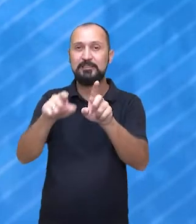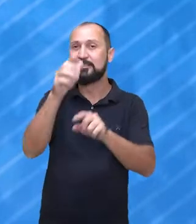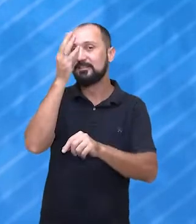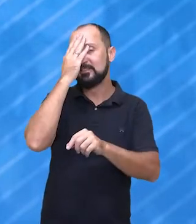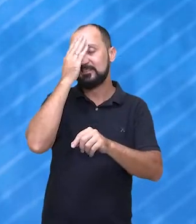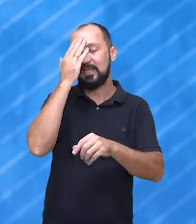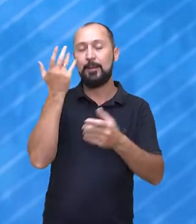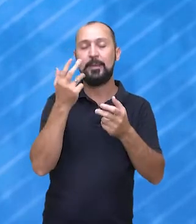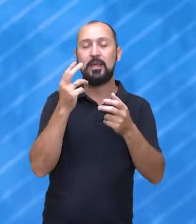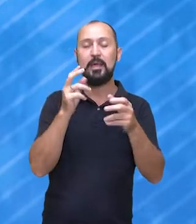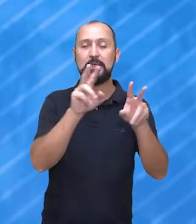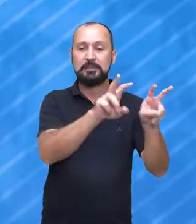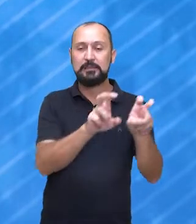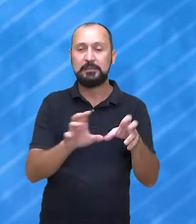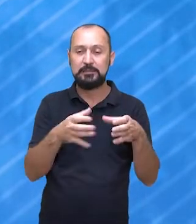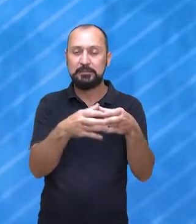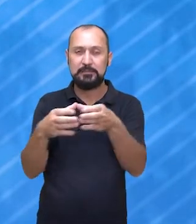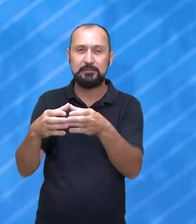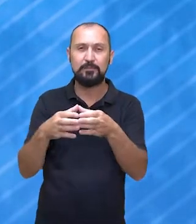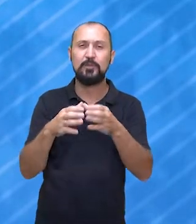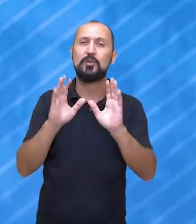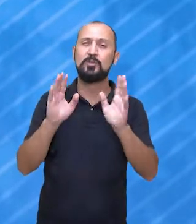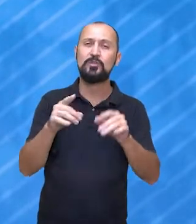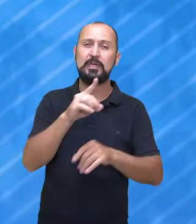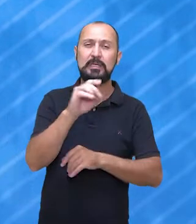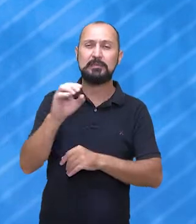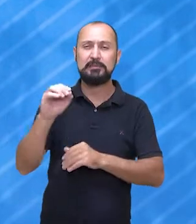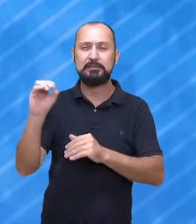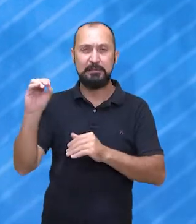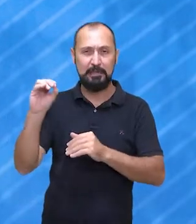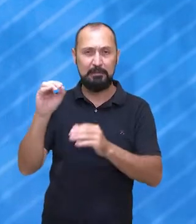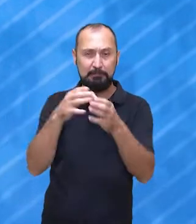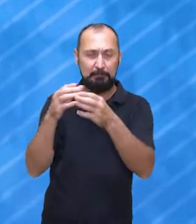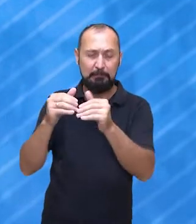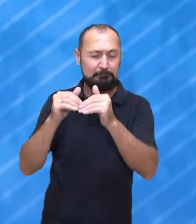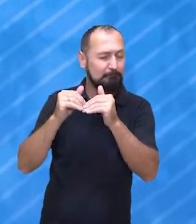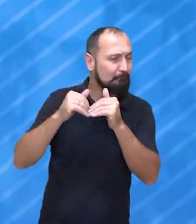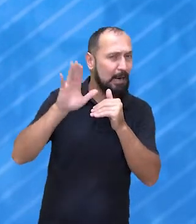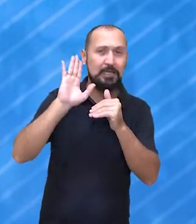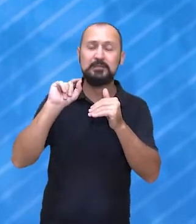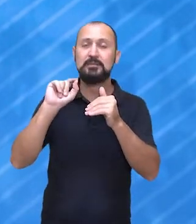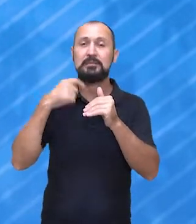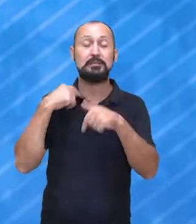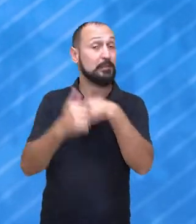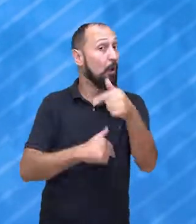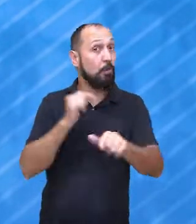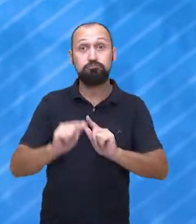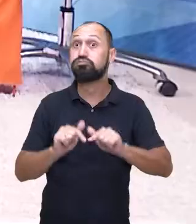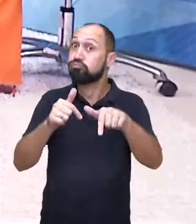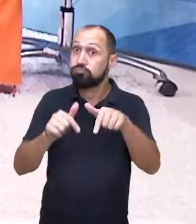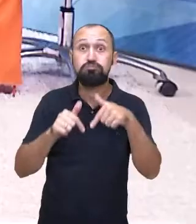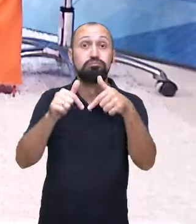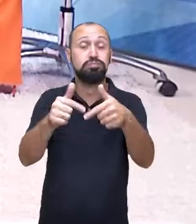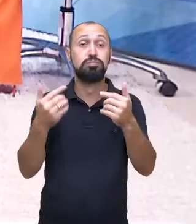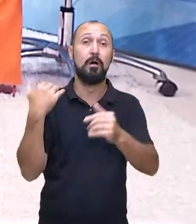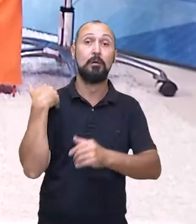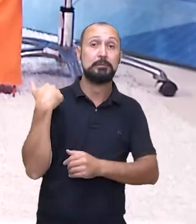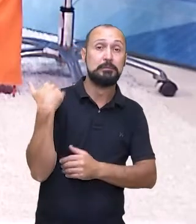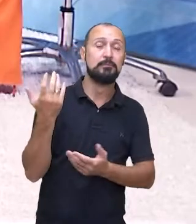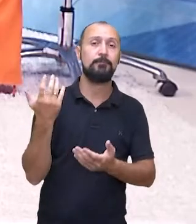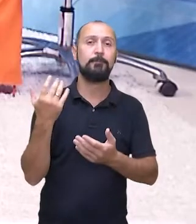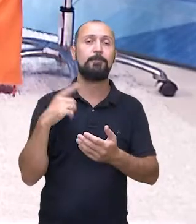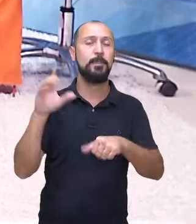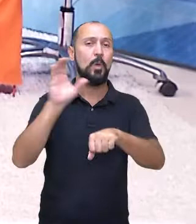as condições dela aberta aí você vem sabe disso e as comissões ela já ultrapassa o número de 100 e elas estão muito